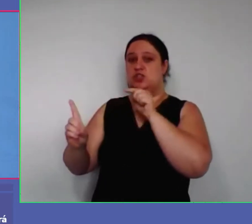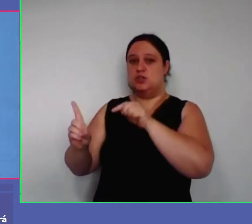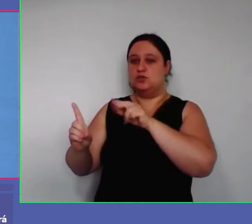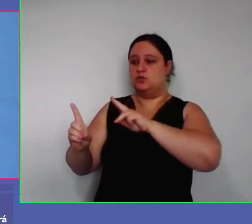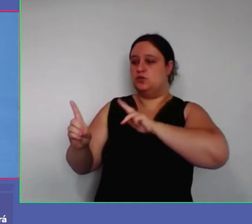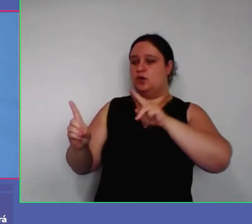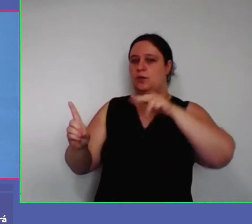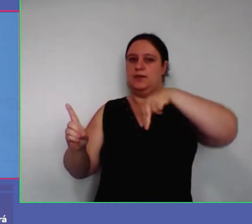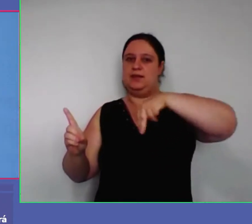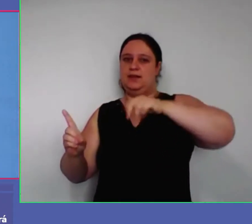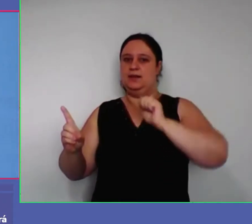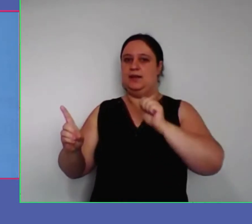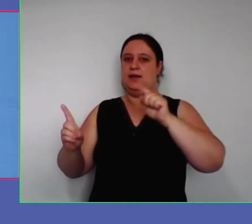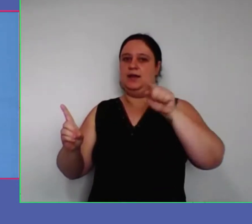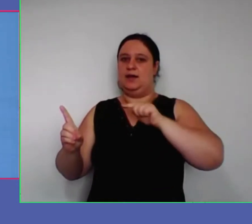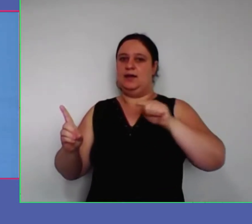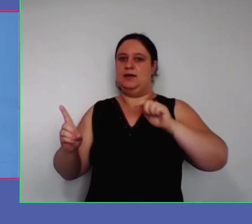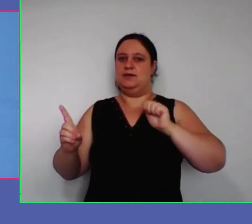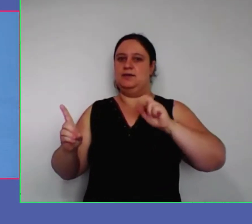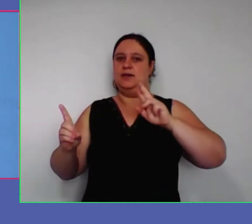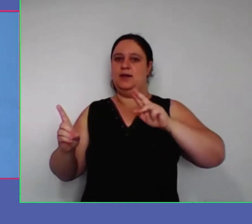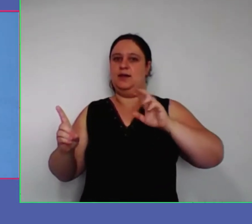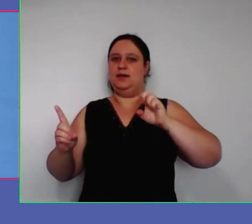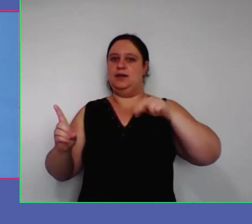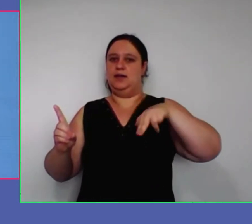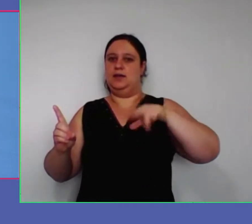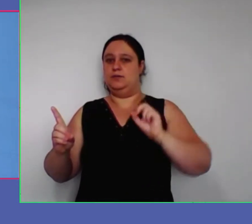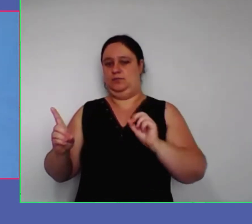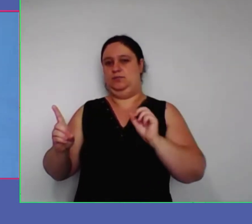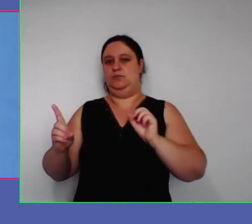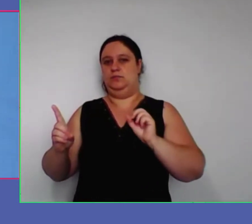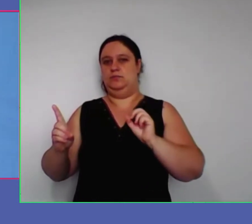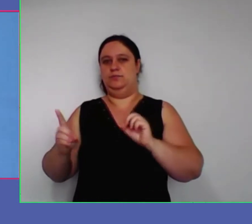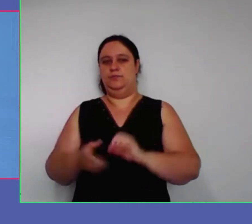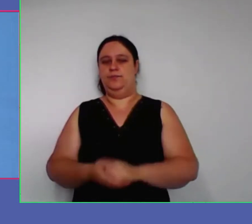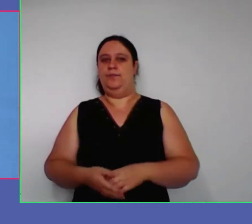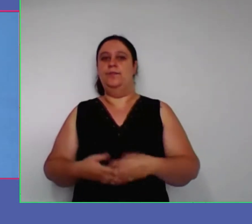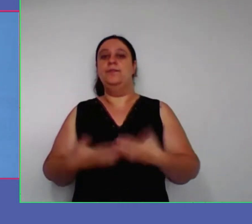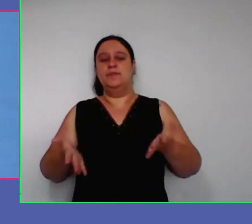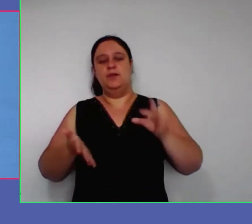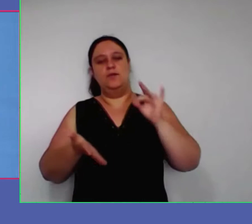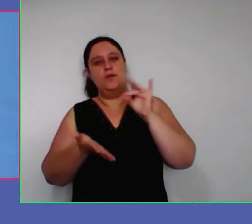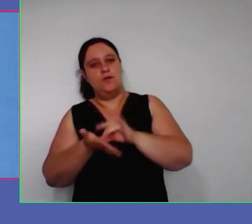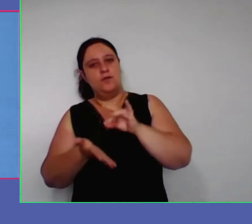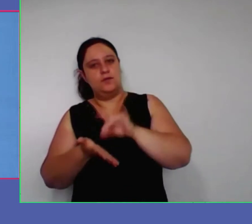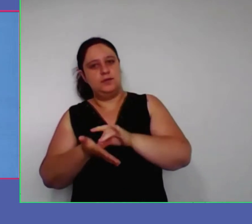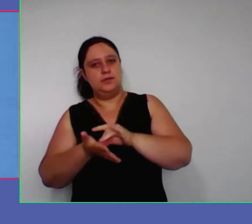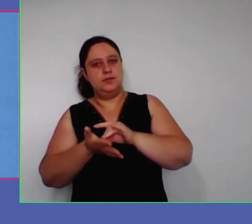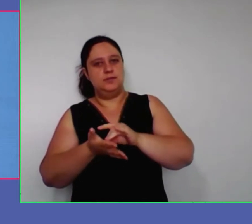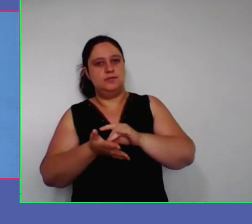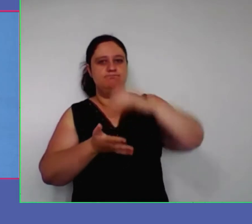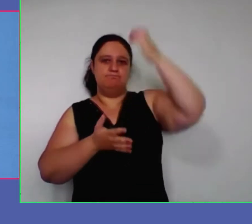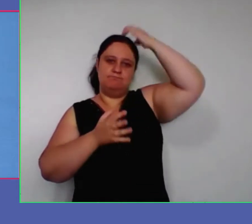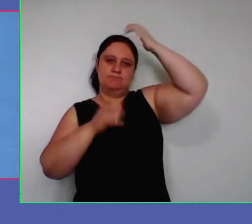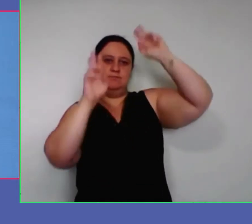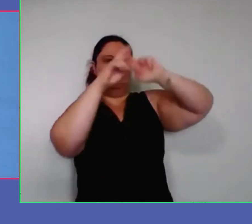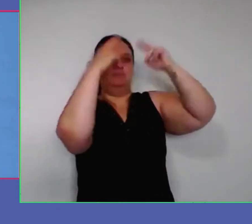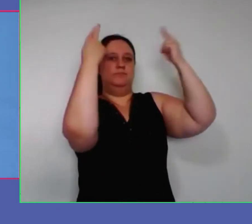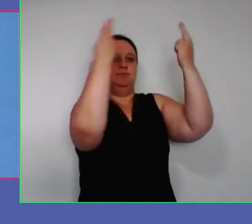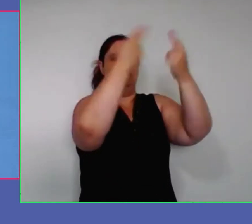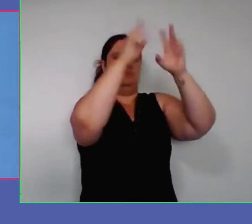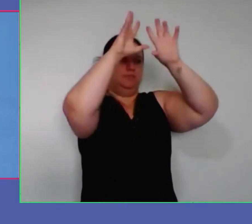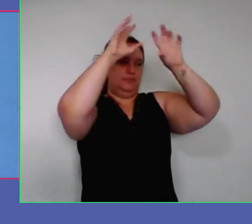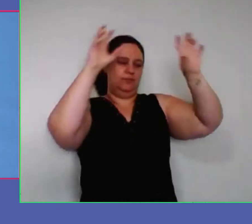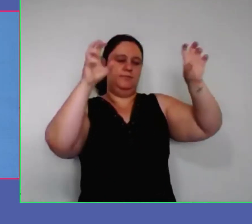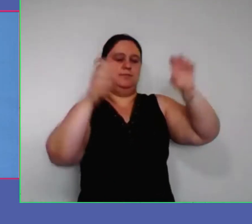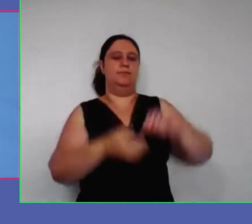Então essa é a origem, né, do rei do reino dos céus, a sua introdução, a sua apresentação. E a partir